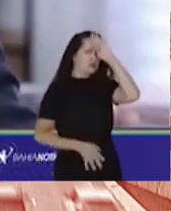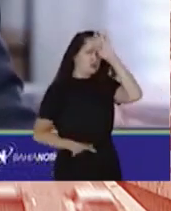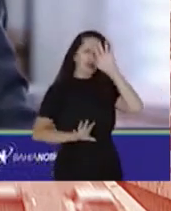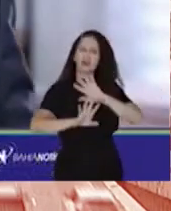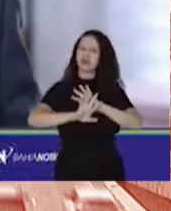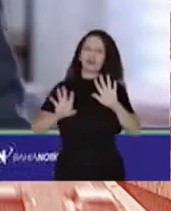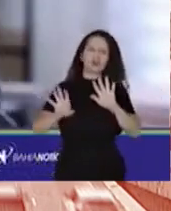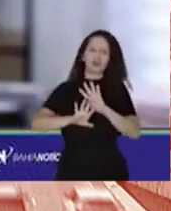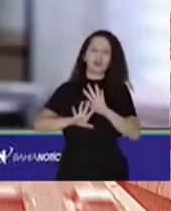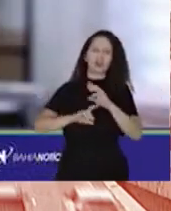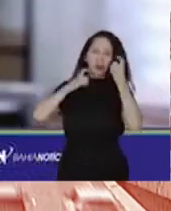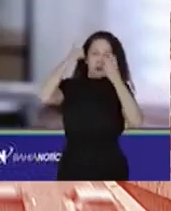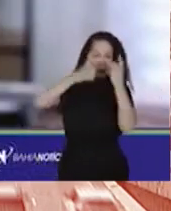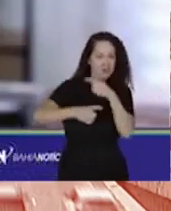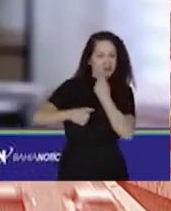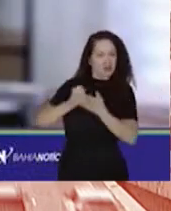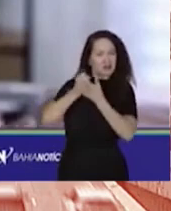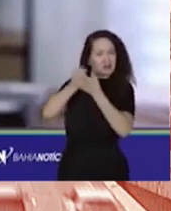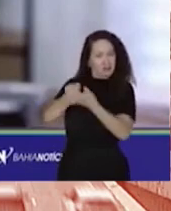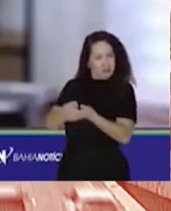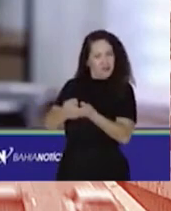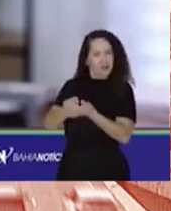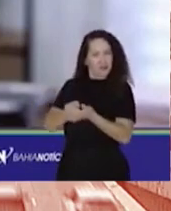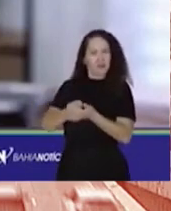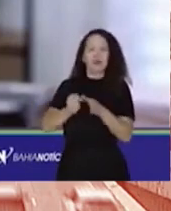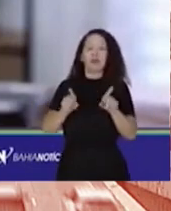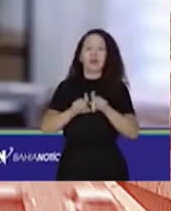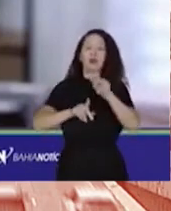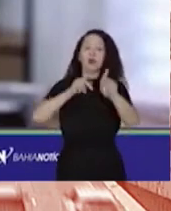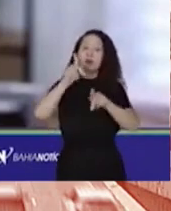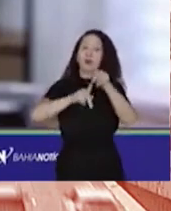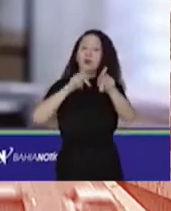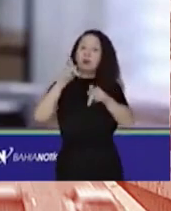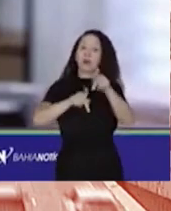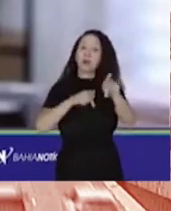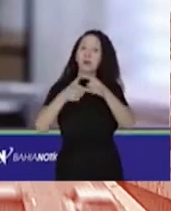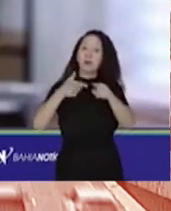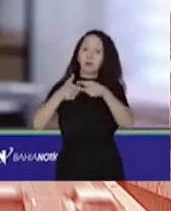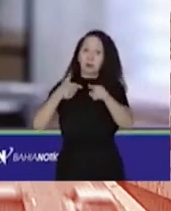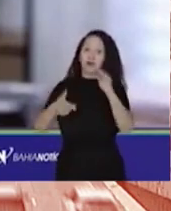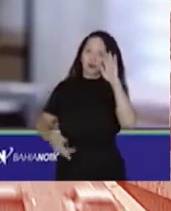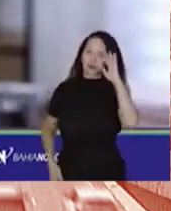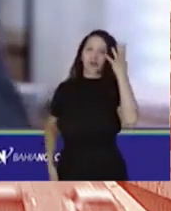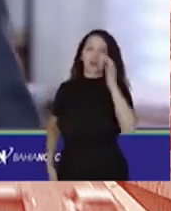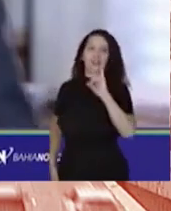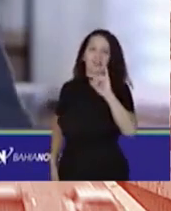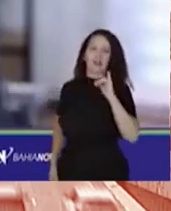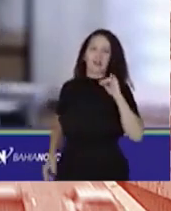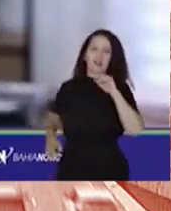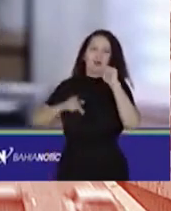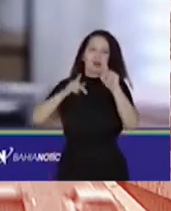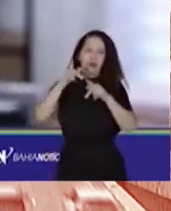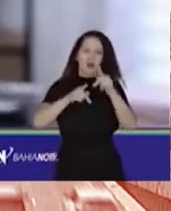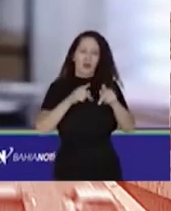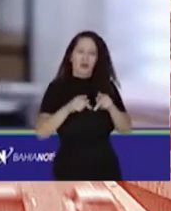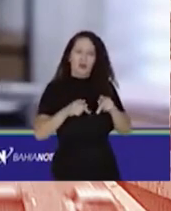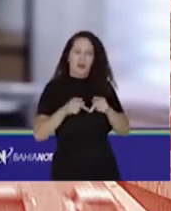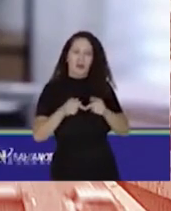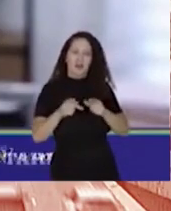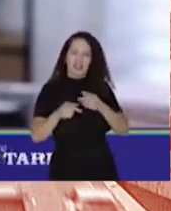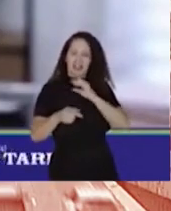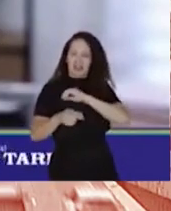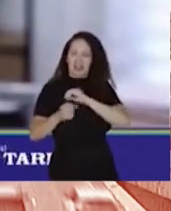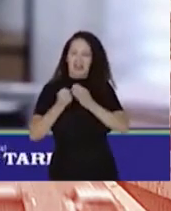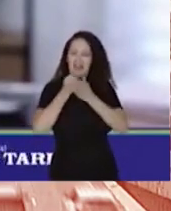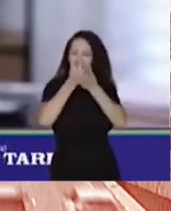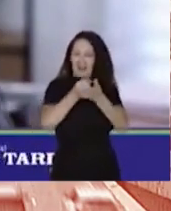Então, possivelmente, mesmo que haja um veto do governo, ele seria derrubado depois na Câmara. Em relação